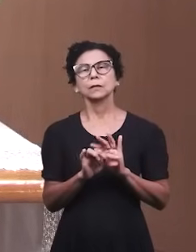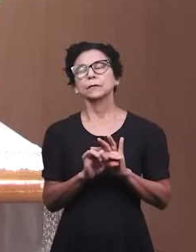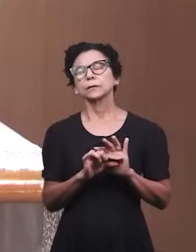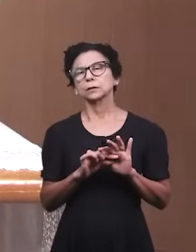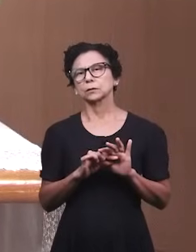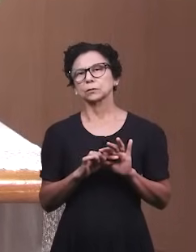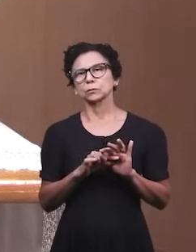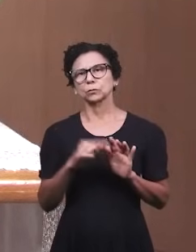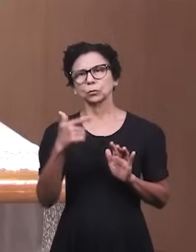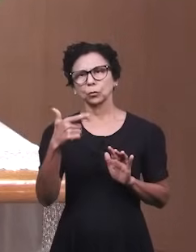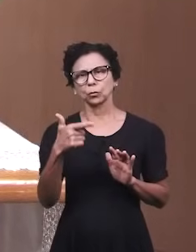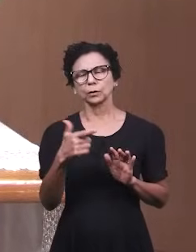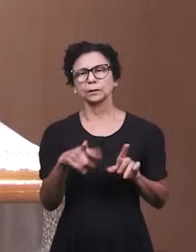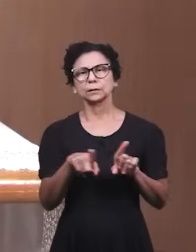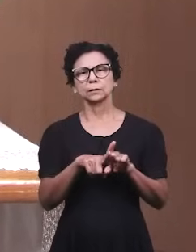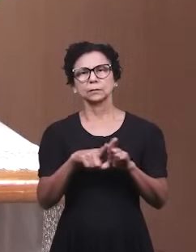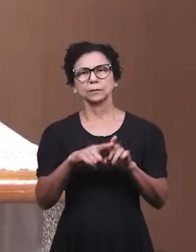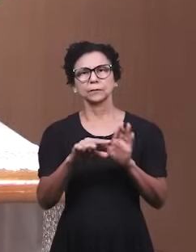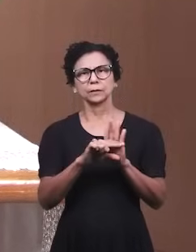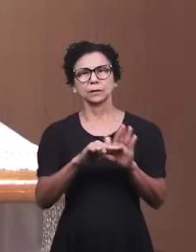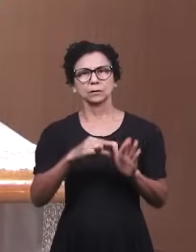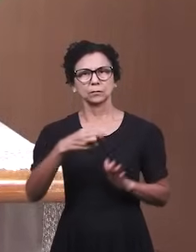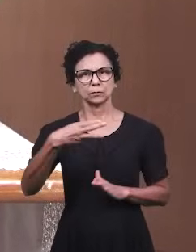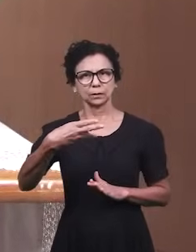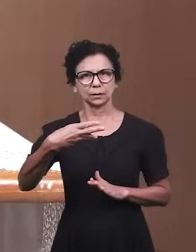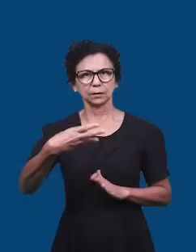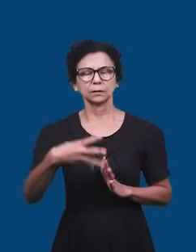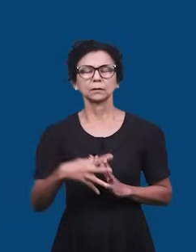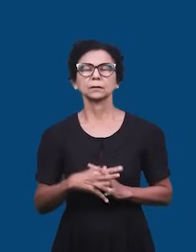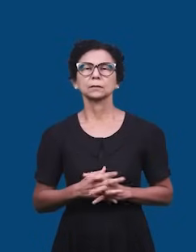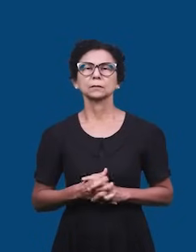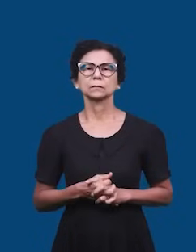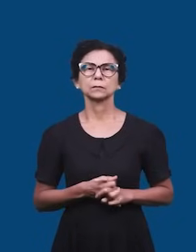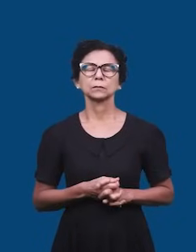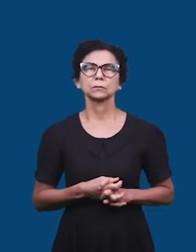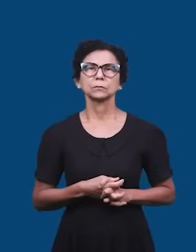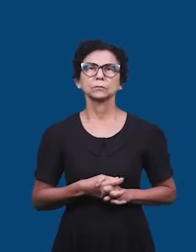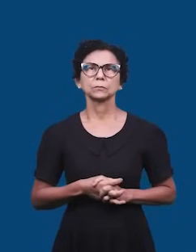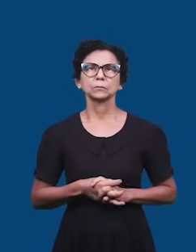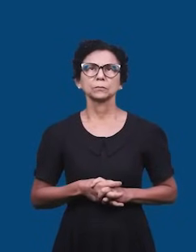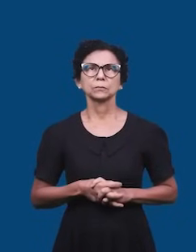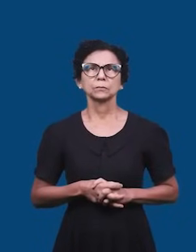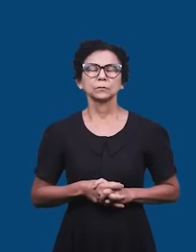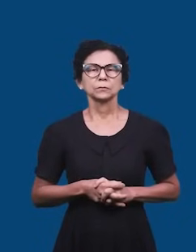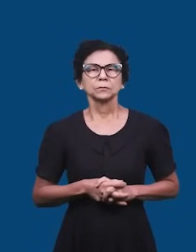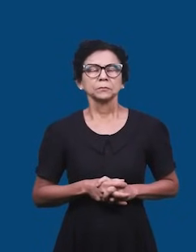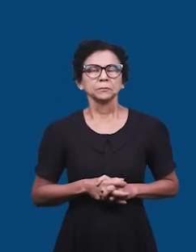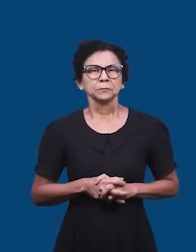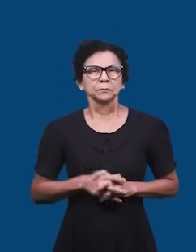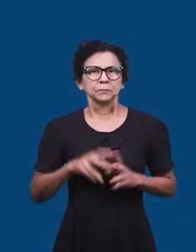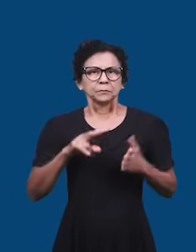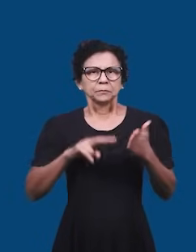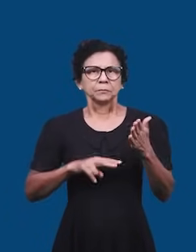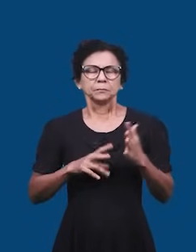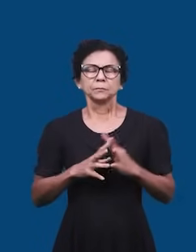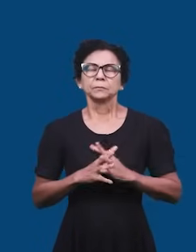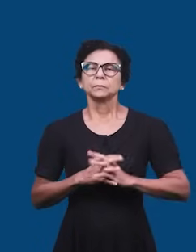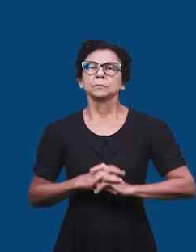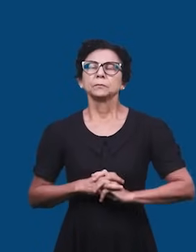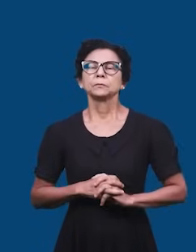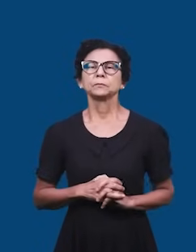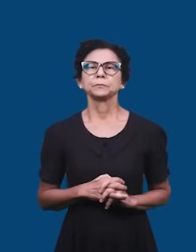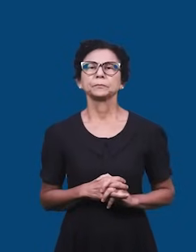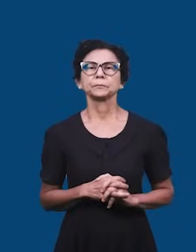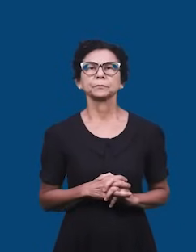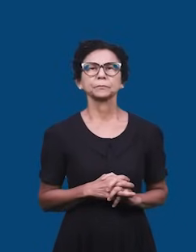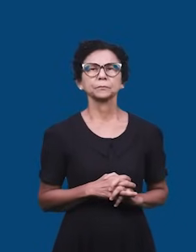o versículo 2 e o versículo 3. A palavra do Senhor diz assim: